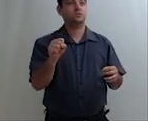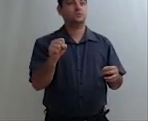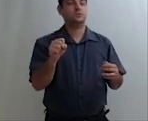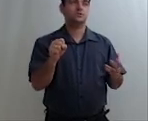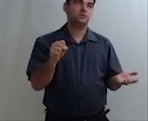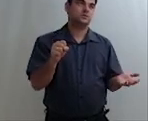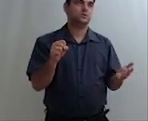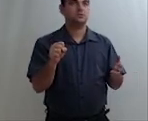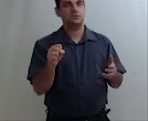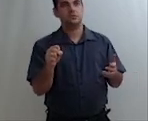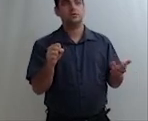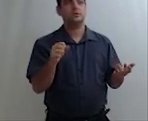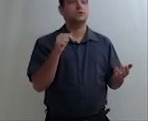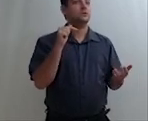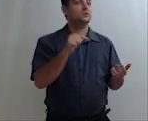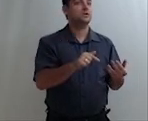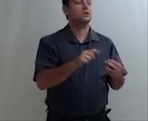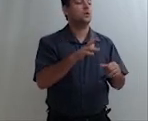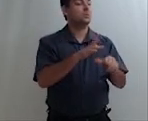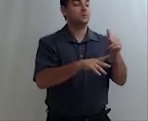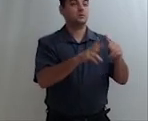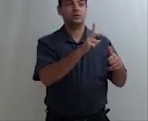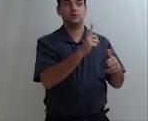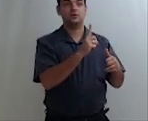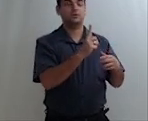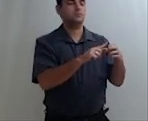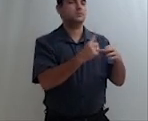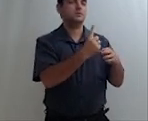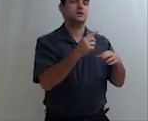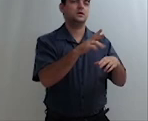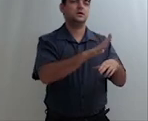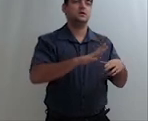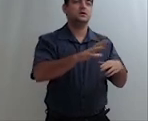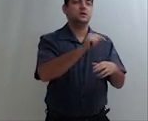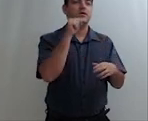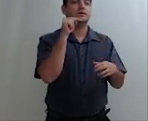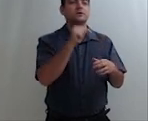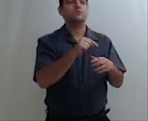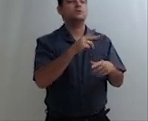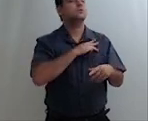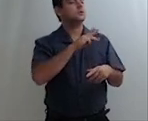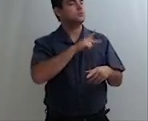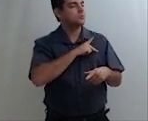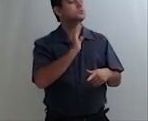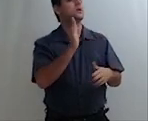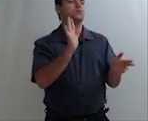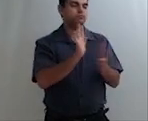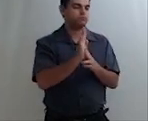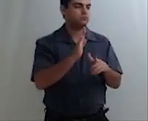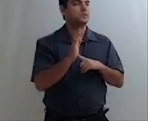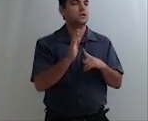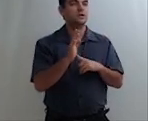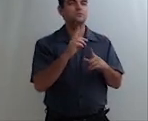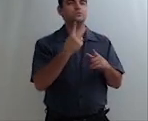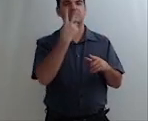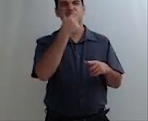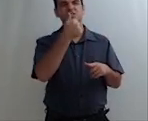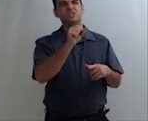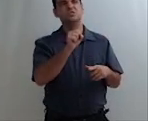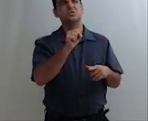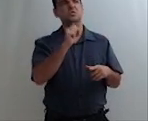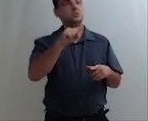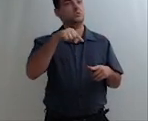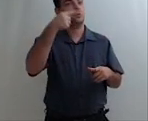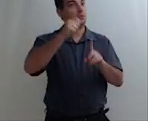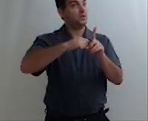Regional Federal do primeira região sendo juntado parecer do ministério público no dia 18 subsequente